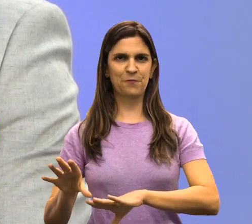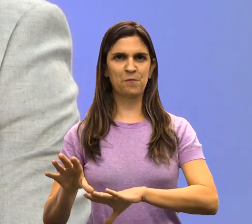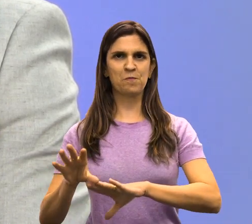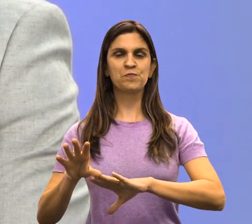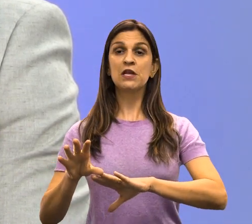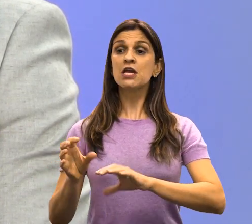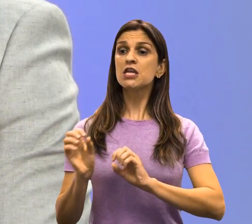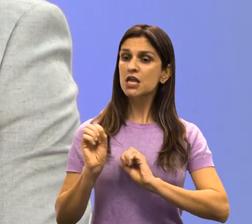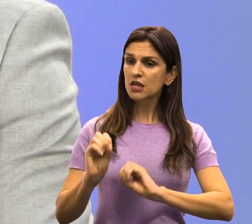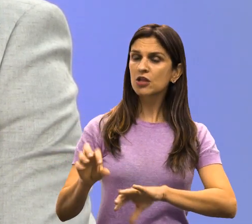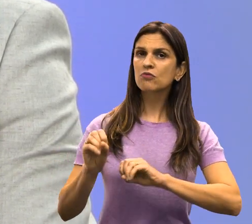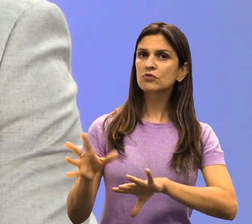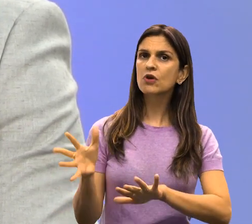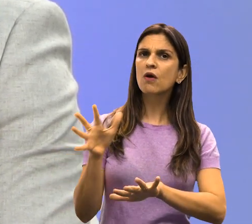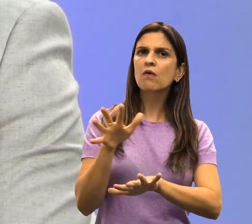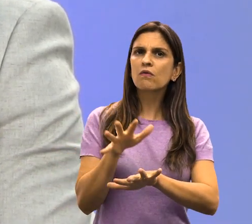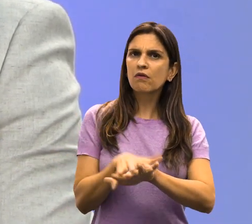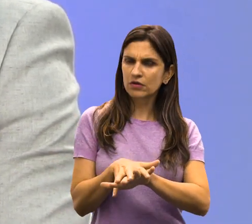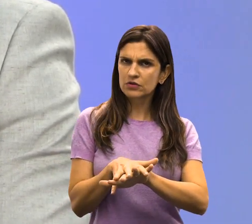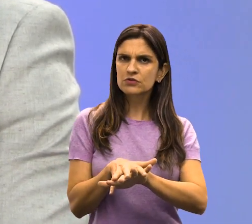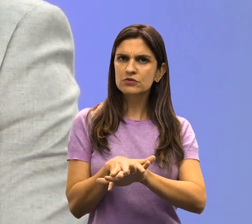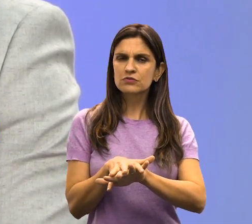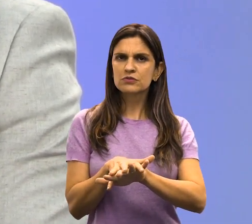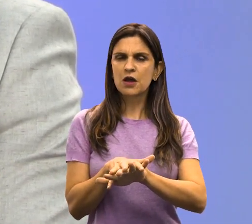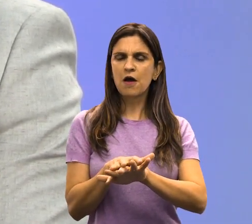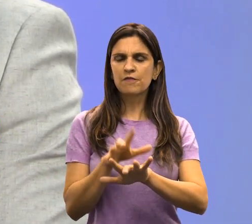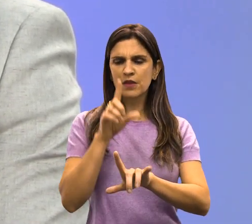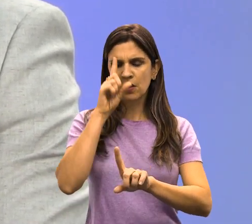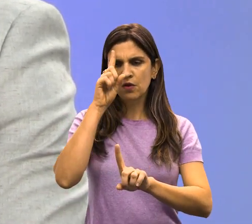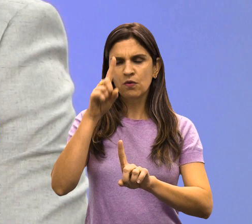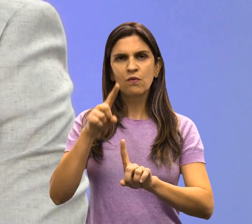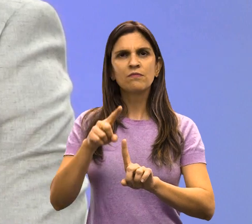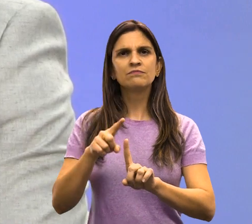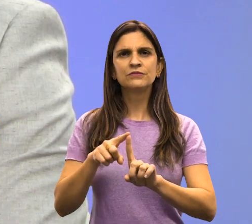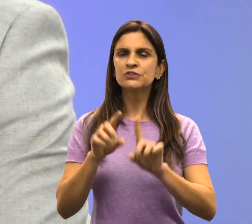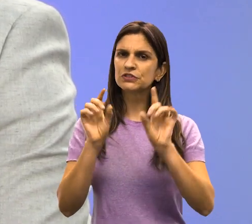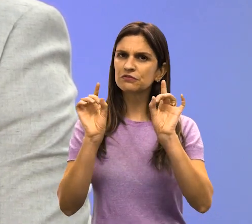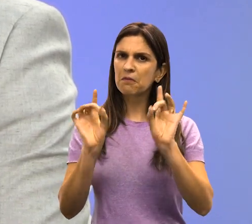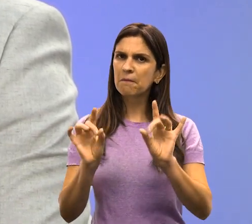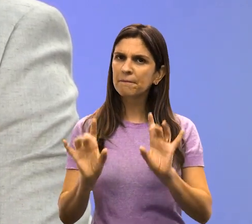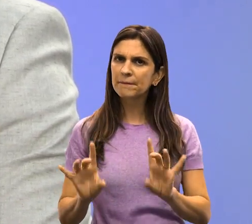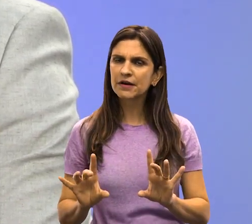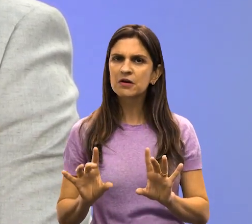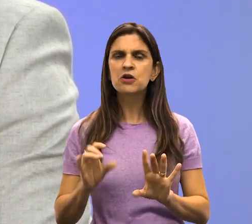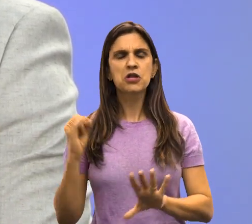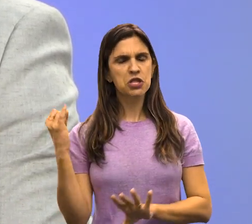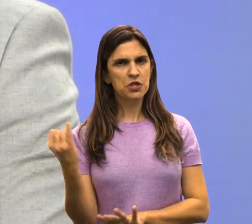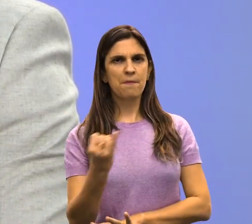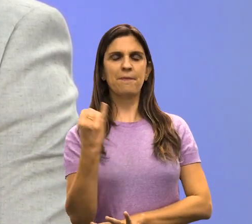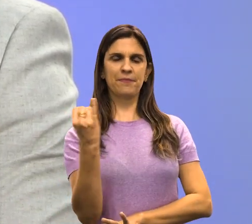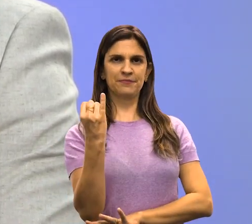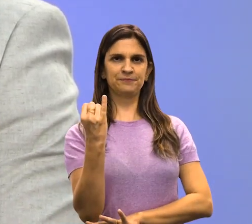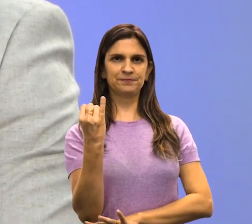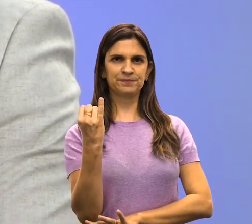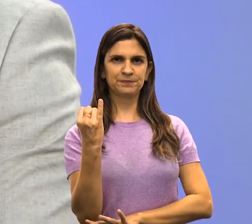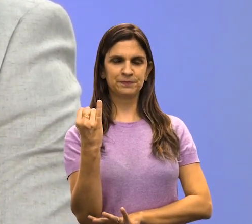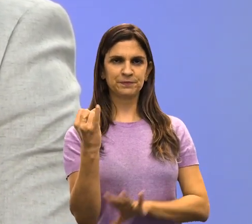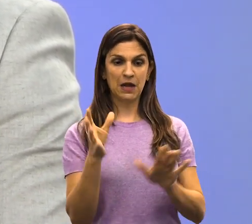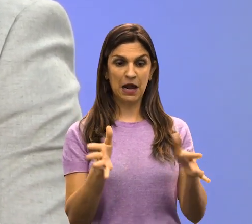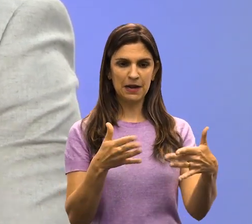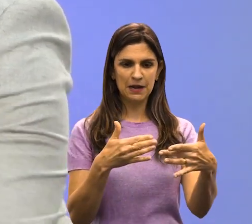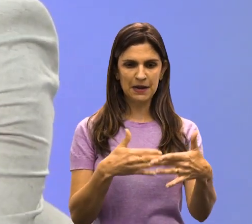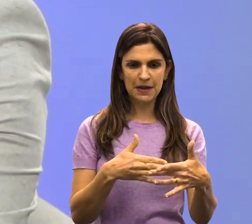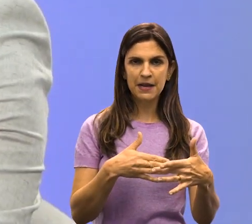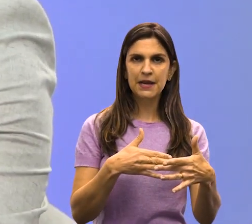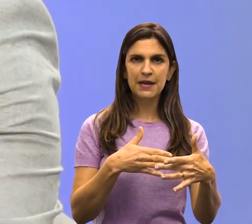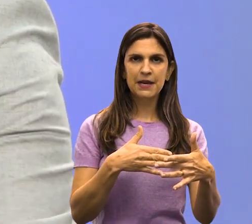ela tem um papel no nosso gabinete muito importante. A gente fala que a